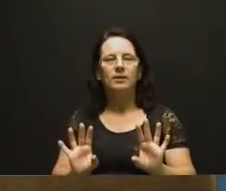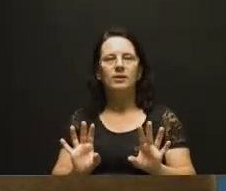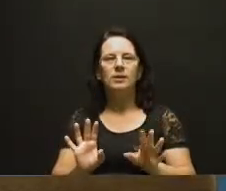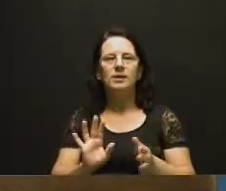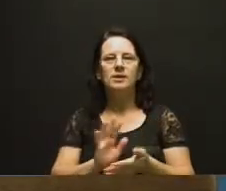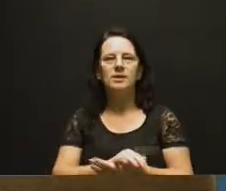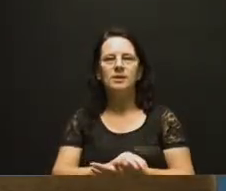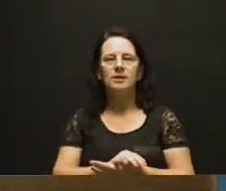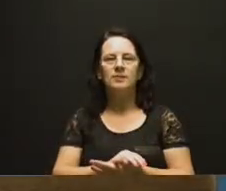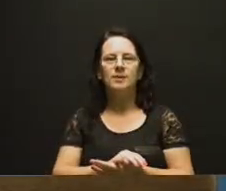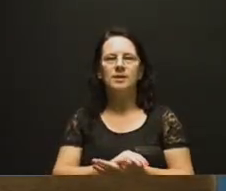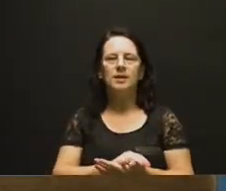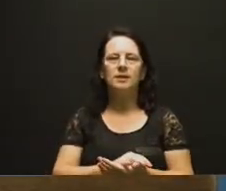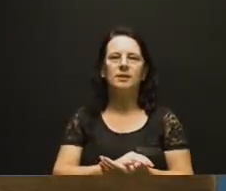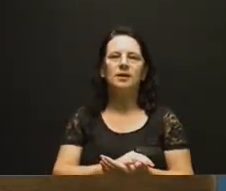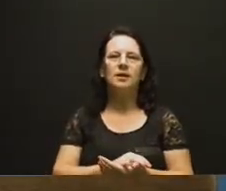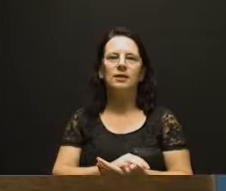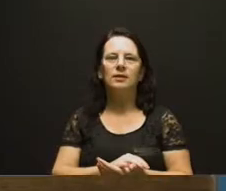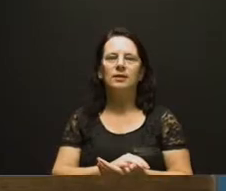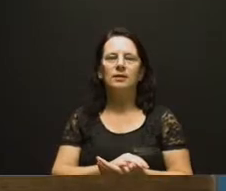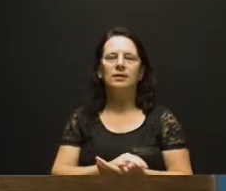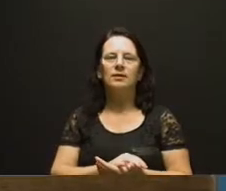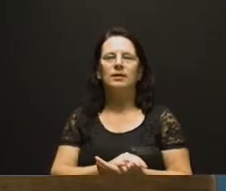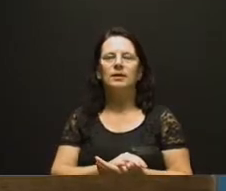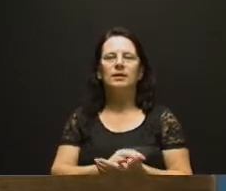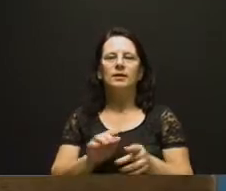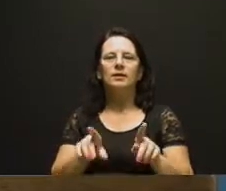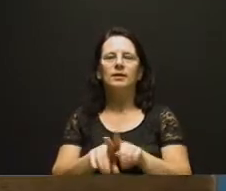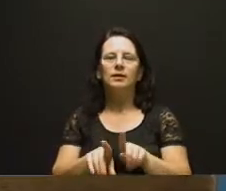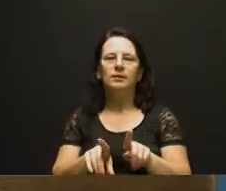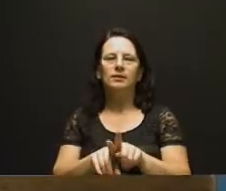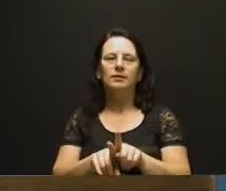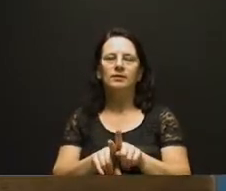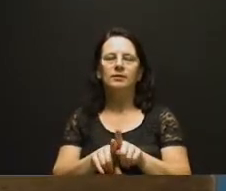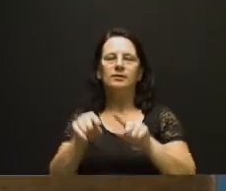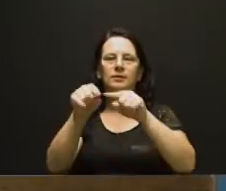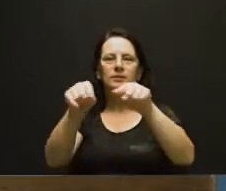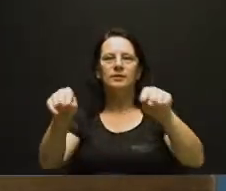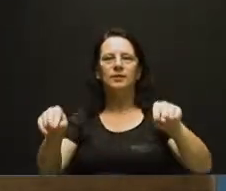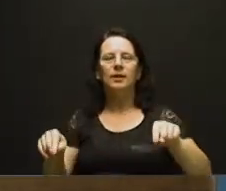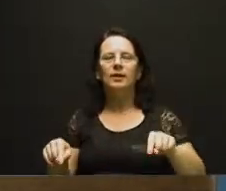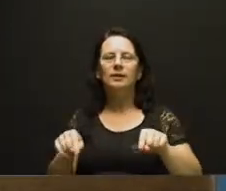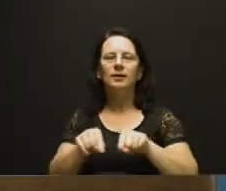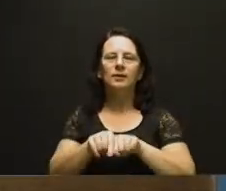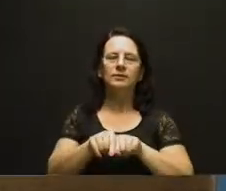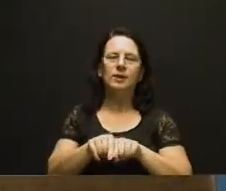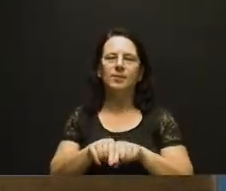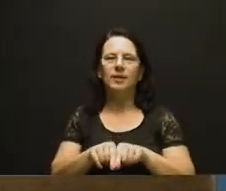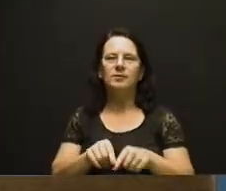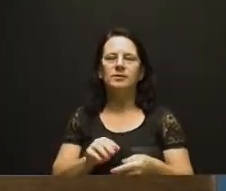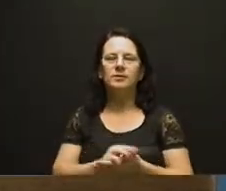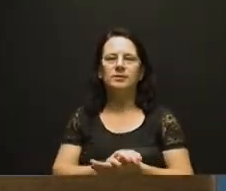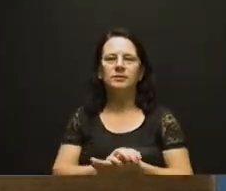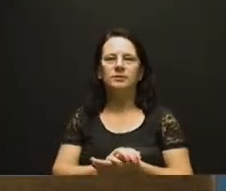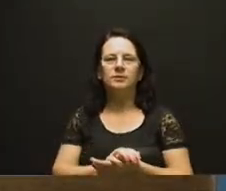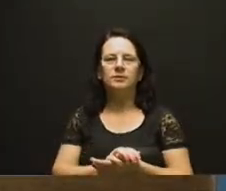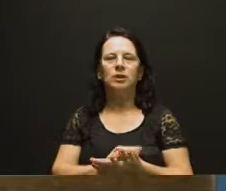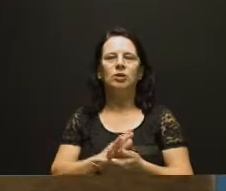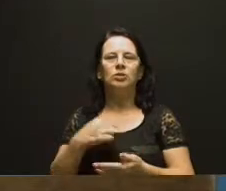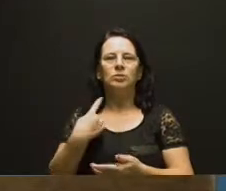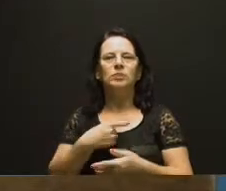parabenizar o vereador ivan e também colocar meu gabinete à disposição para que nós possamos estar lutando